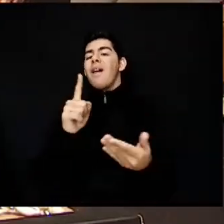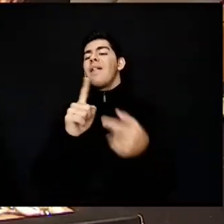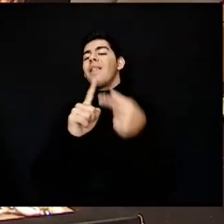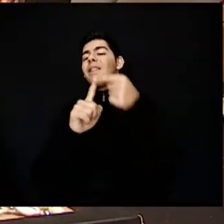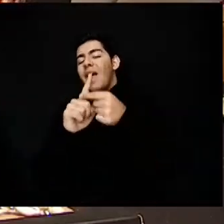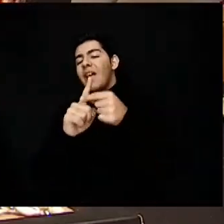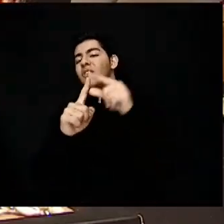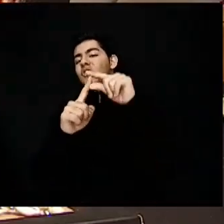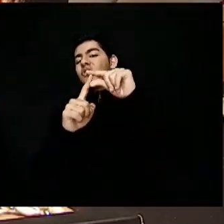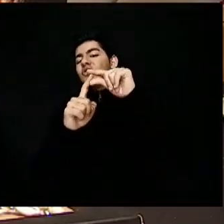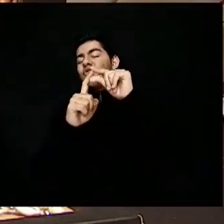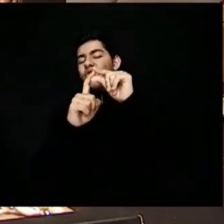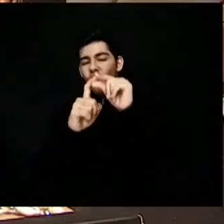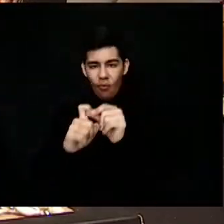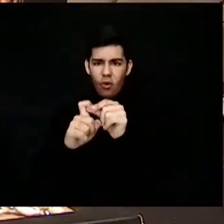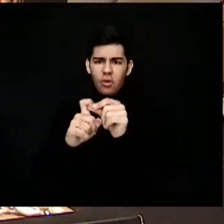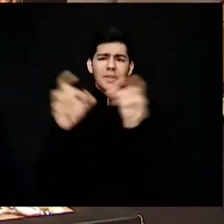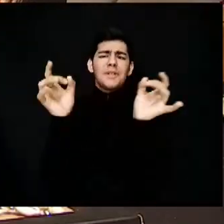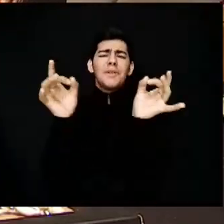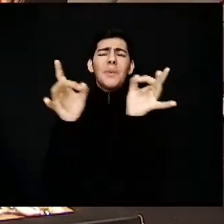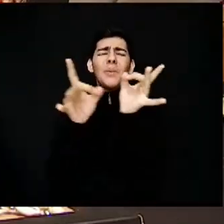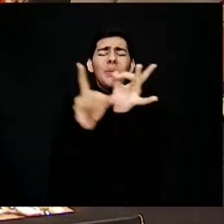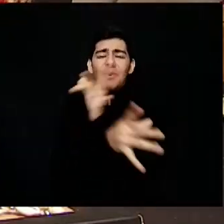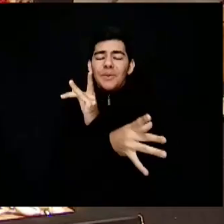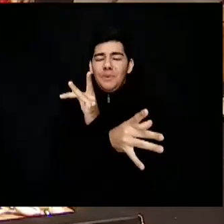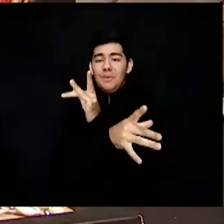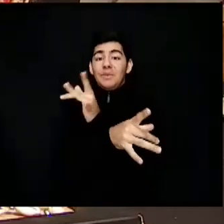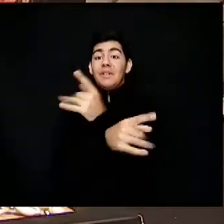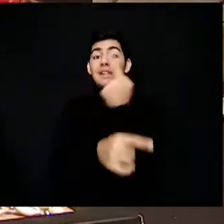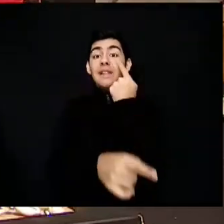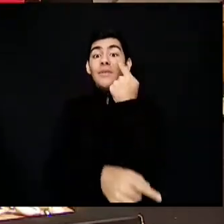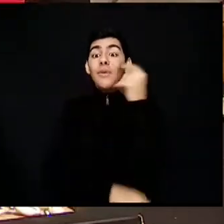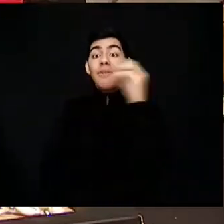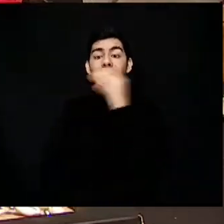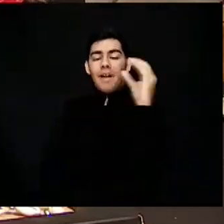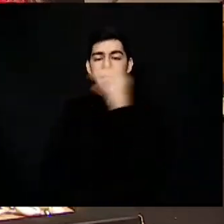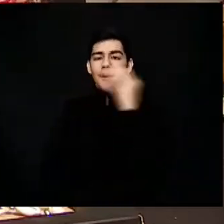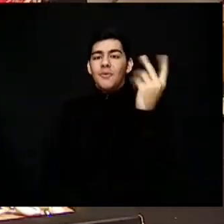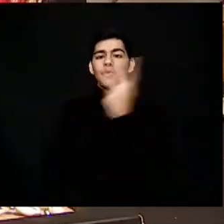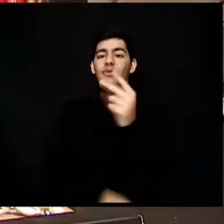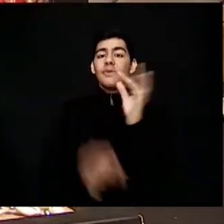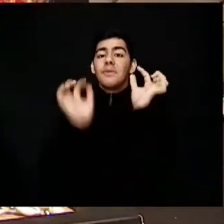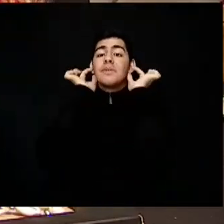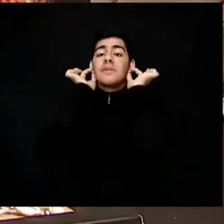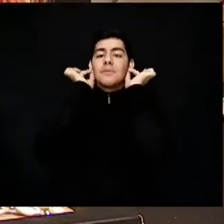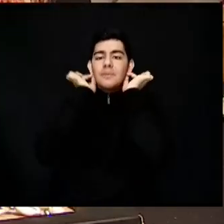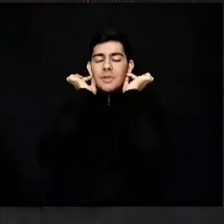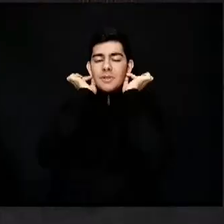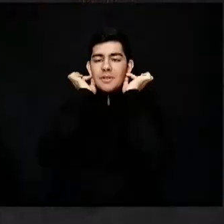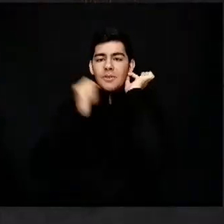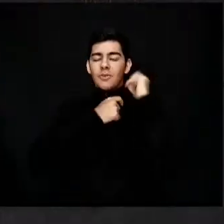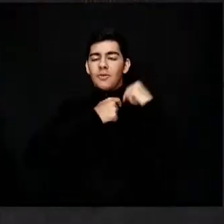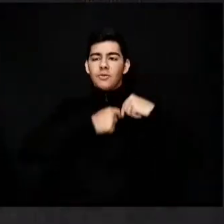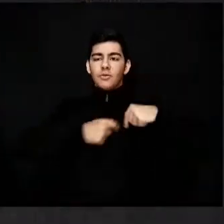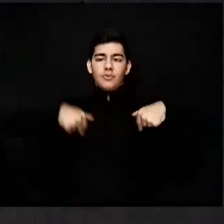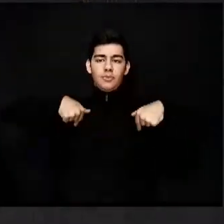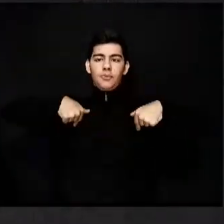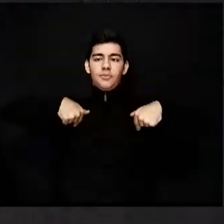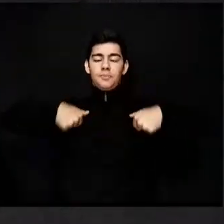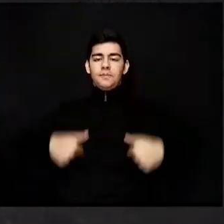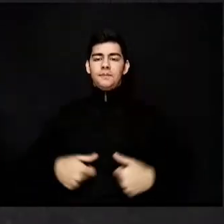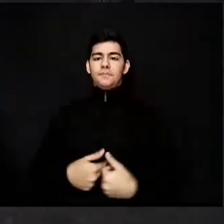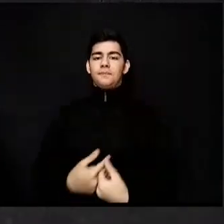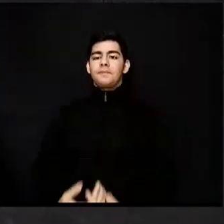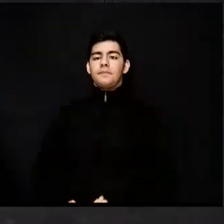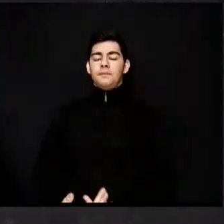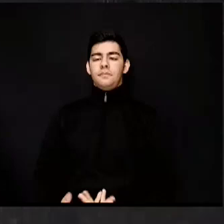E já tá pronto o nosso conjuntinho com a nossa... Nasceu com